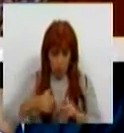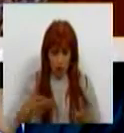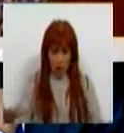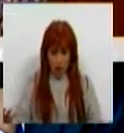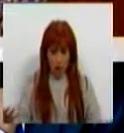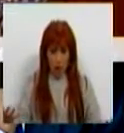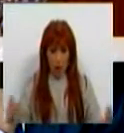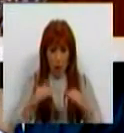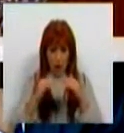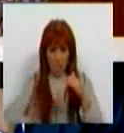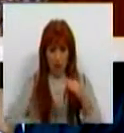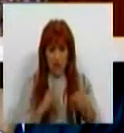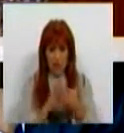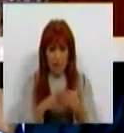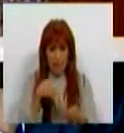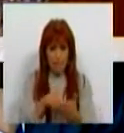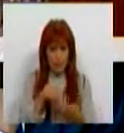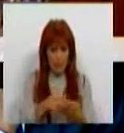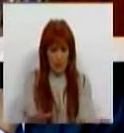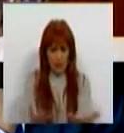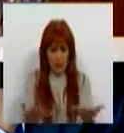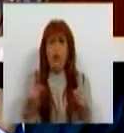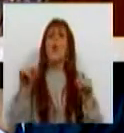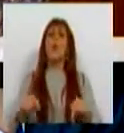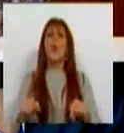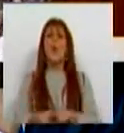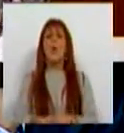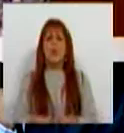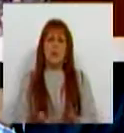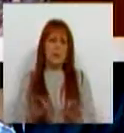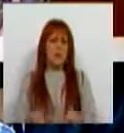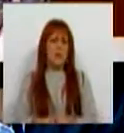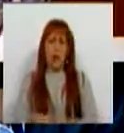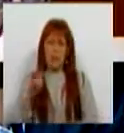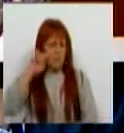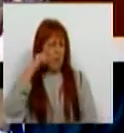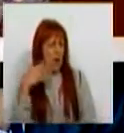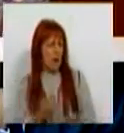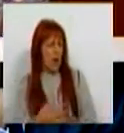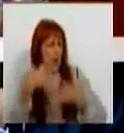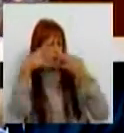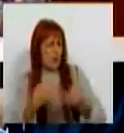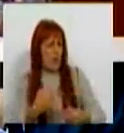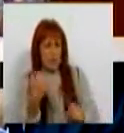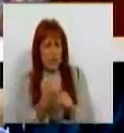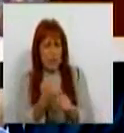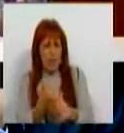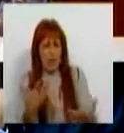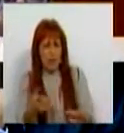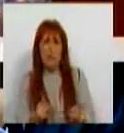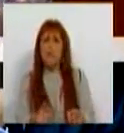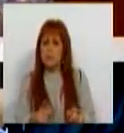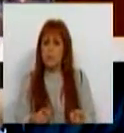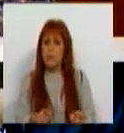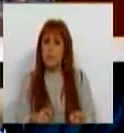e se encontram abaixo do limiar de pobreza e que hoje, de uma forma ofensiva para o que é a dignidade do trabalho, já